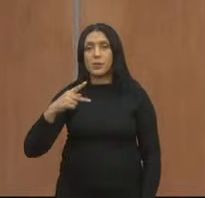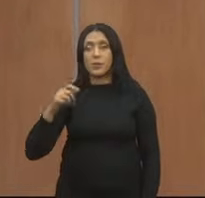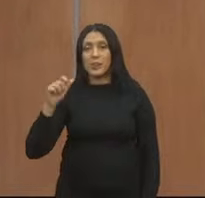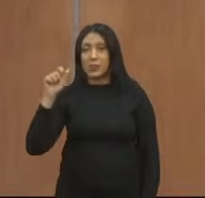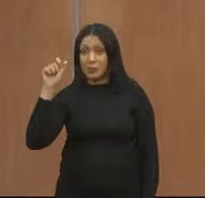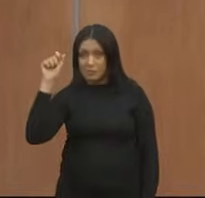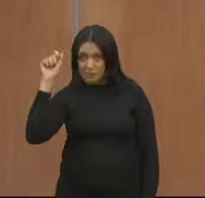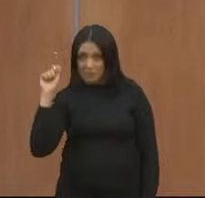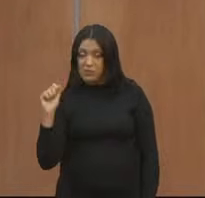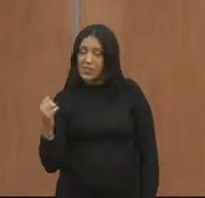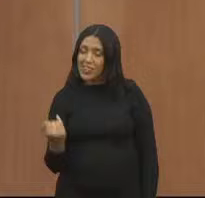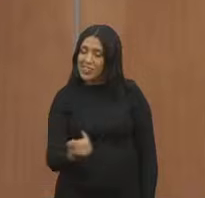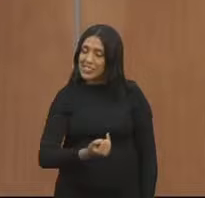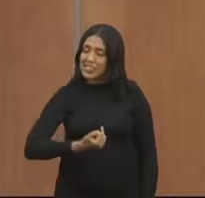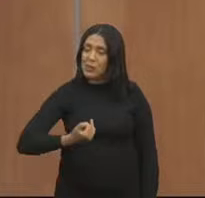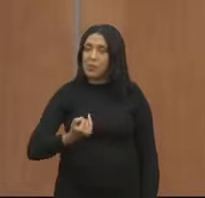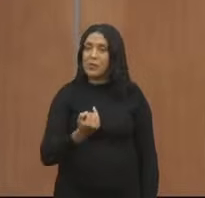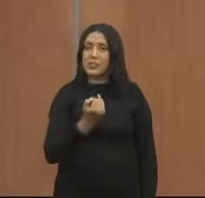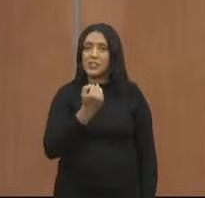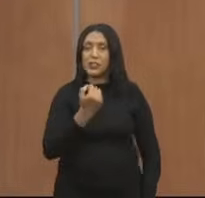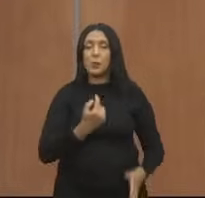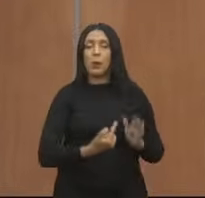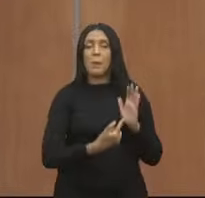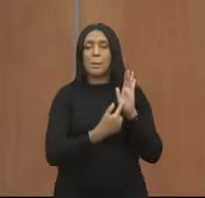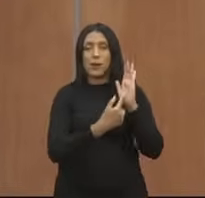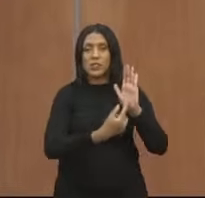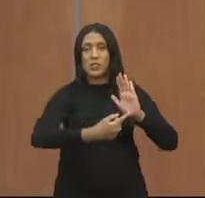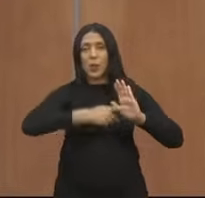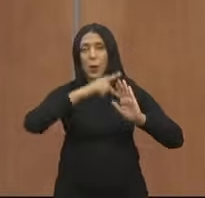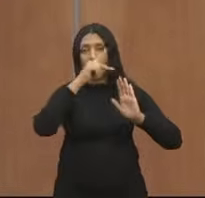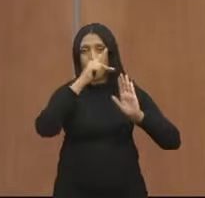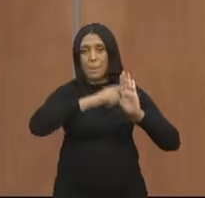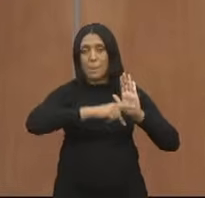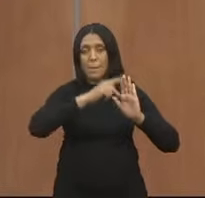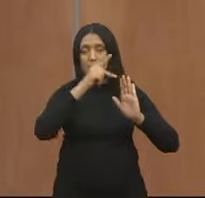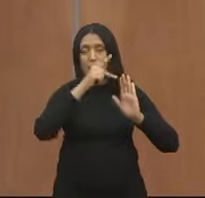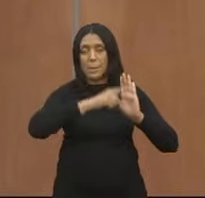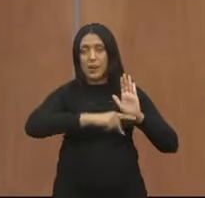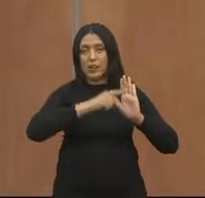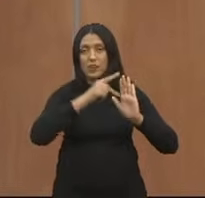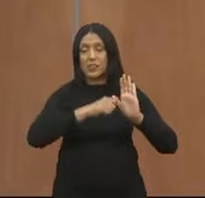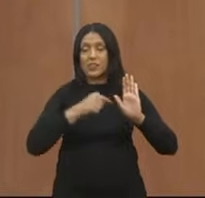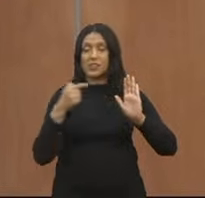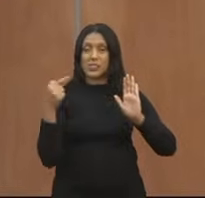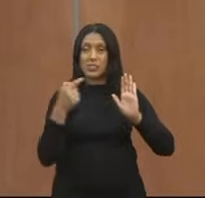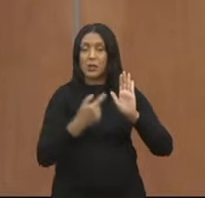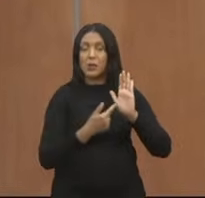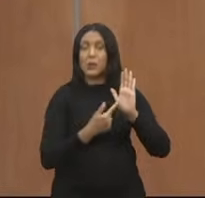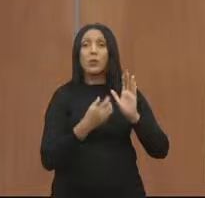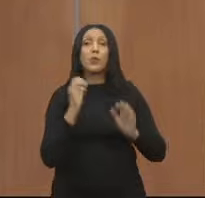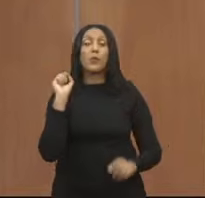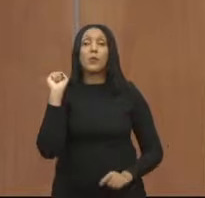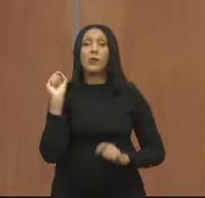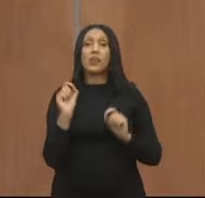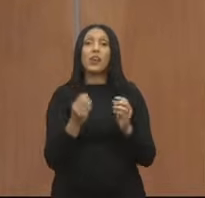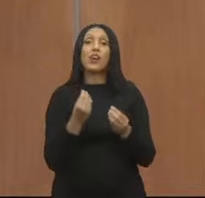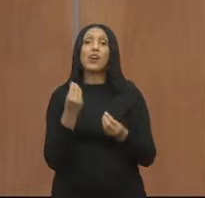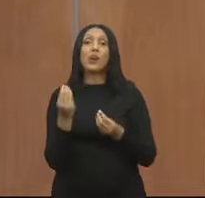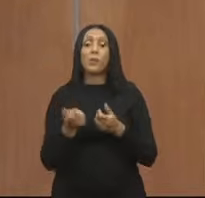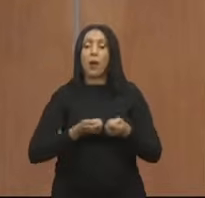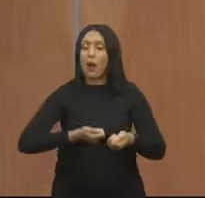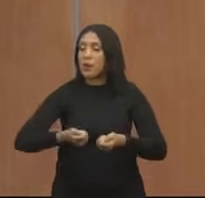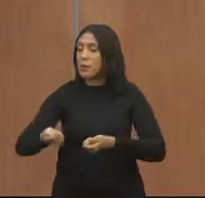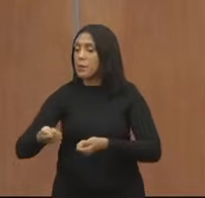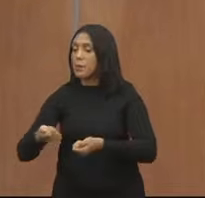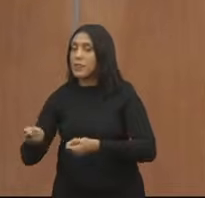anos. Então, tudo que está aqui escrito no PPA, que é uma peça gigantesca, é importante, porque é a partir